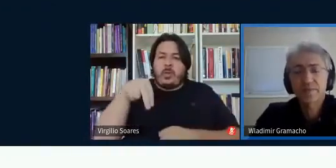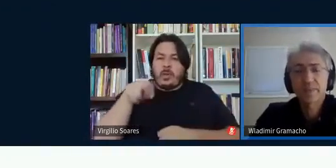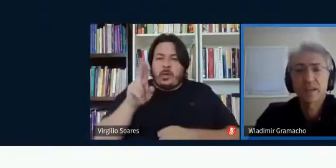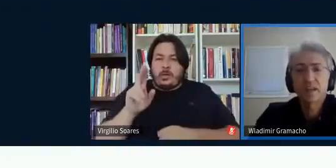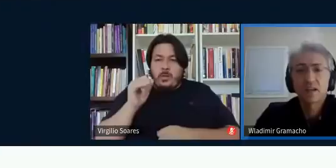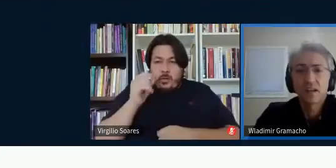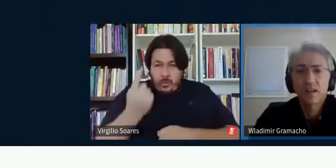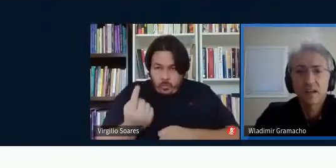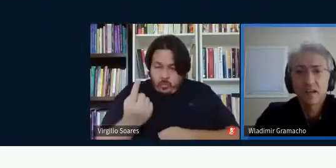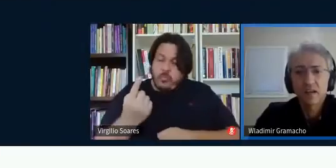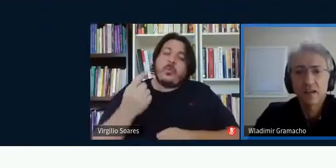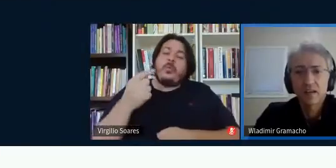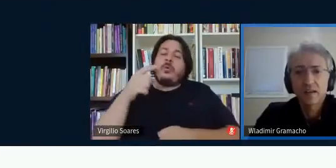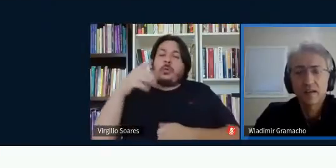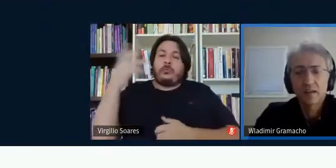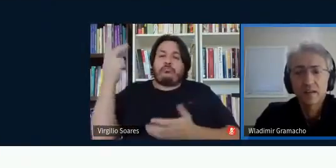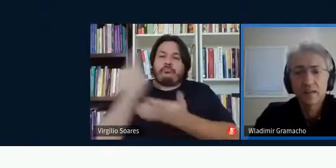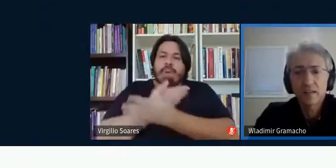2009,